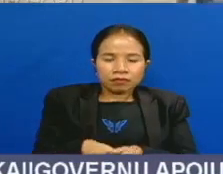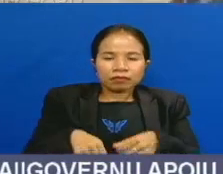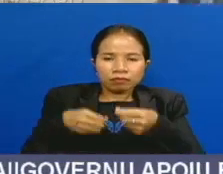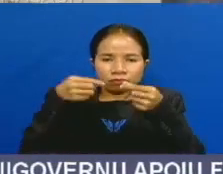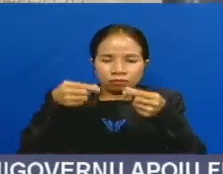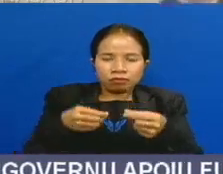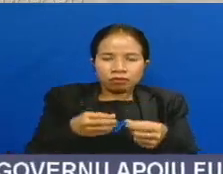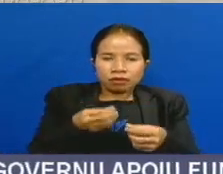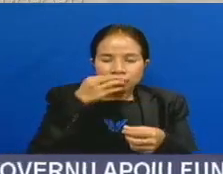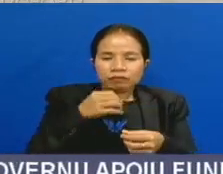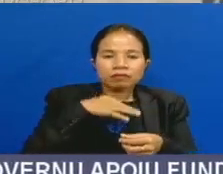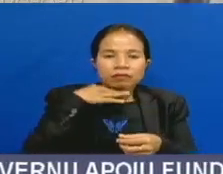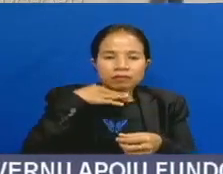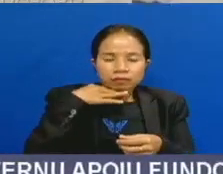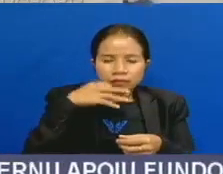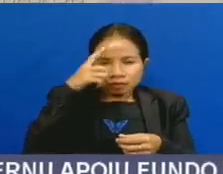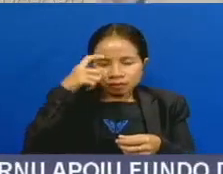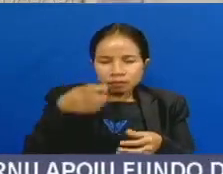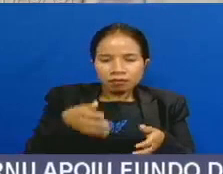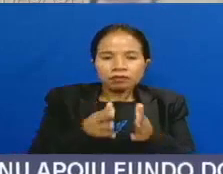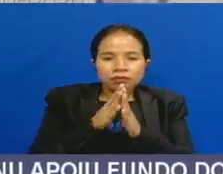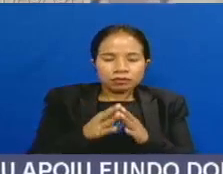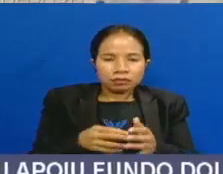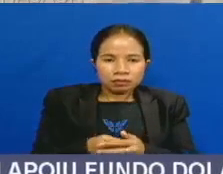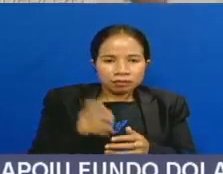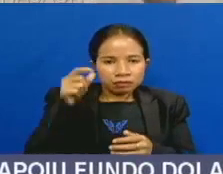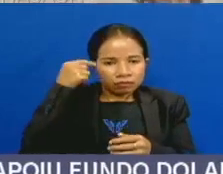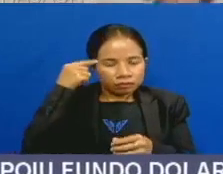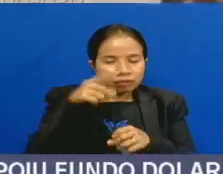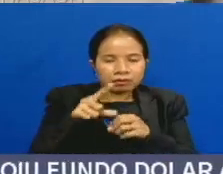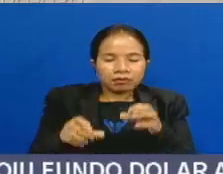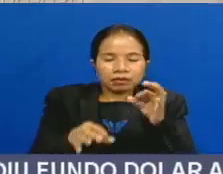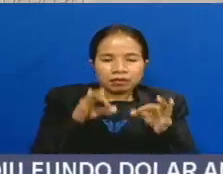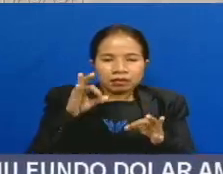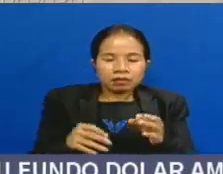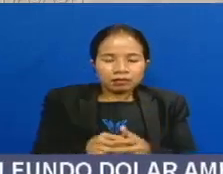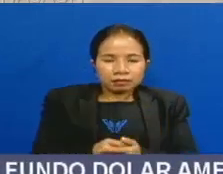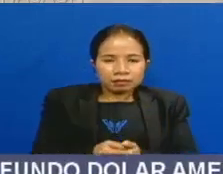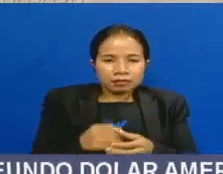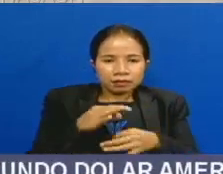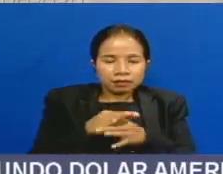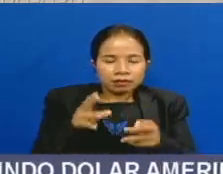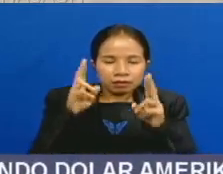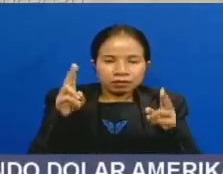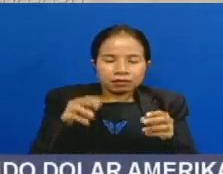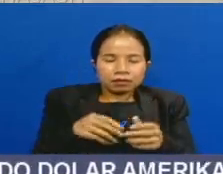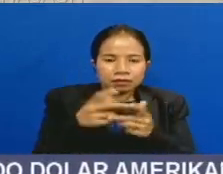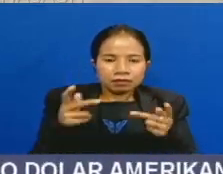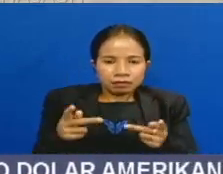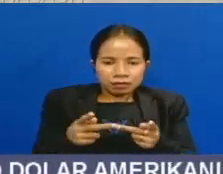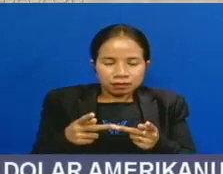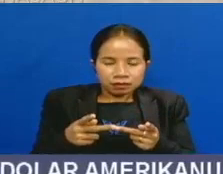toru ba mo ko hang pa tama ne ma kusuba ya governo lokal hodin ne hadia la lais pati ne be